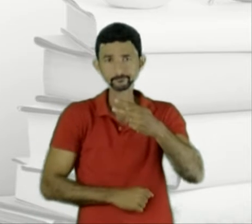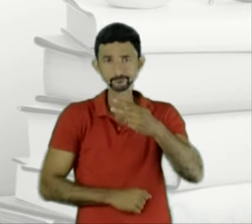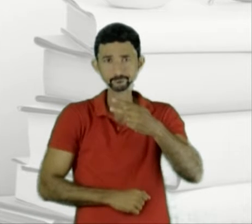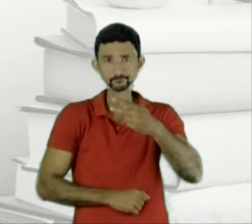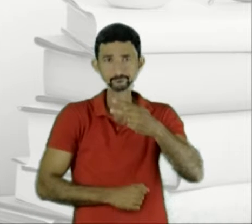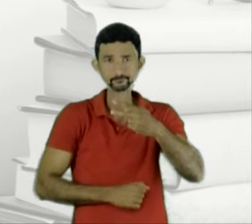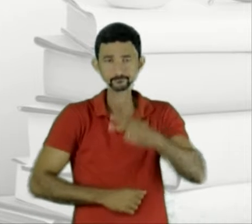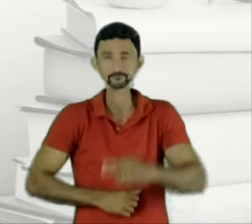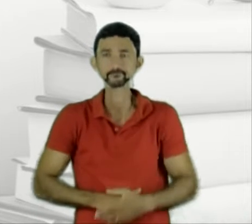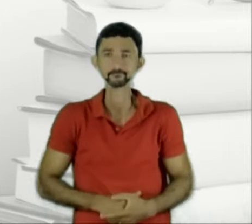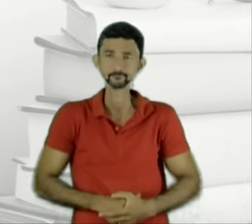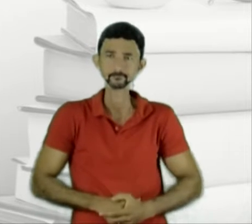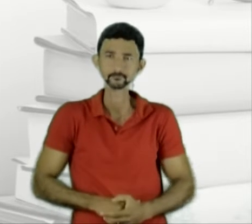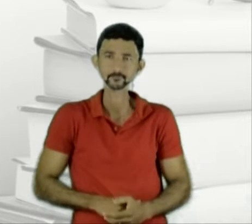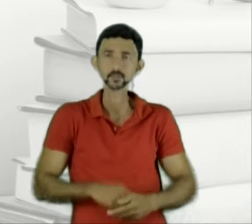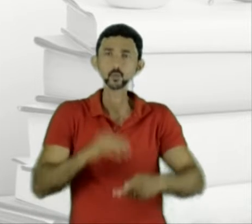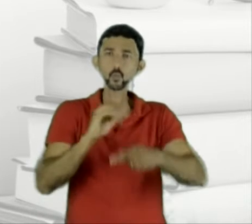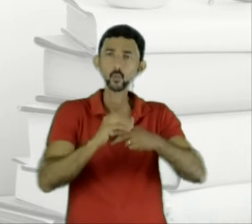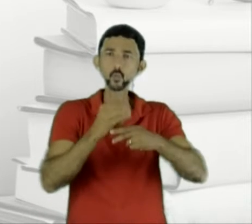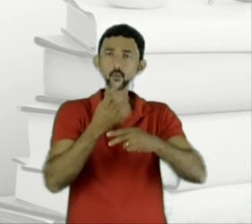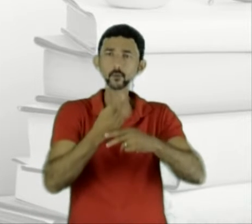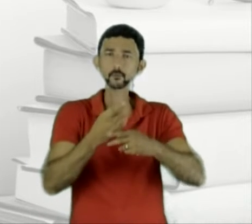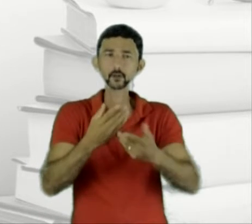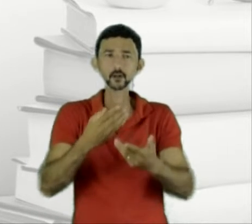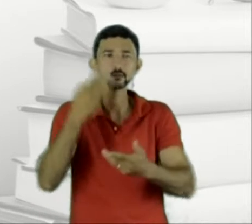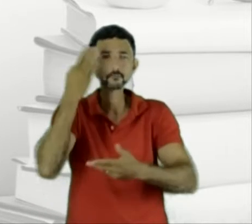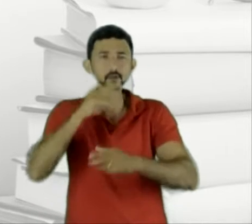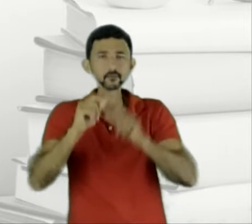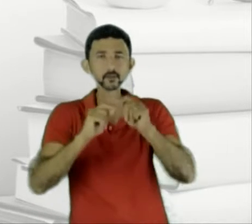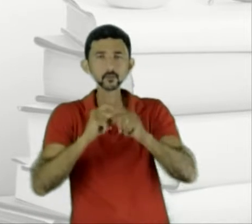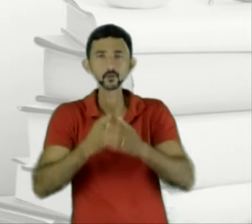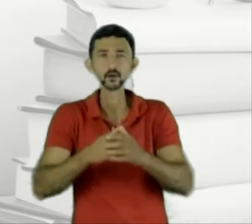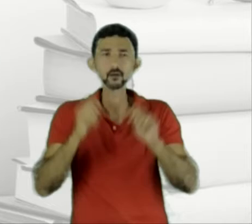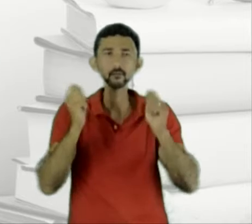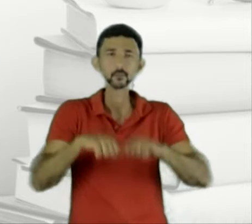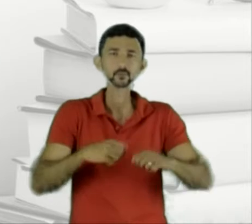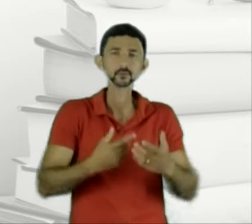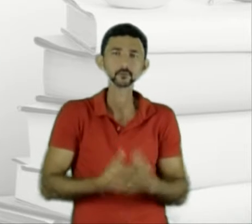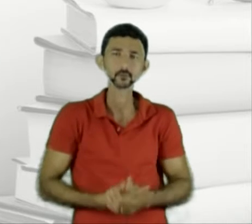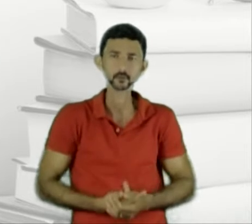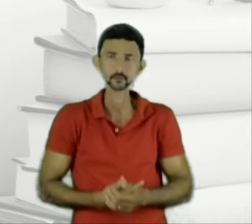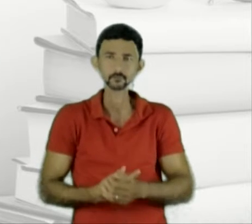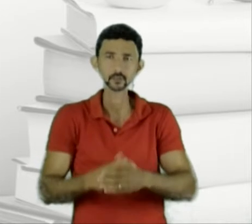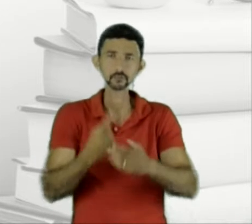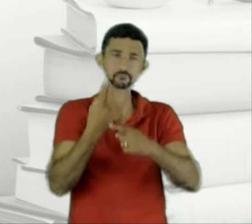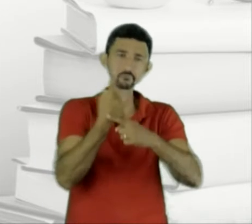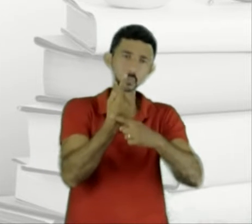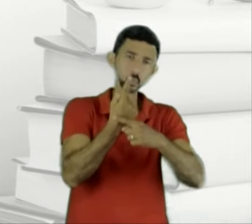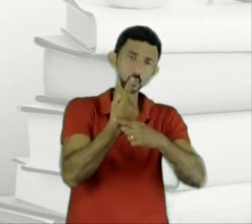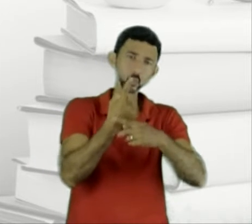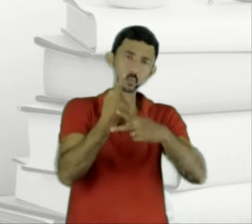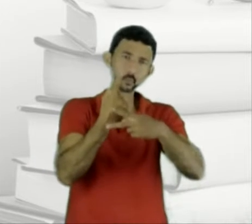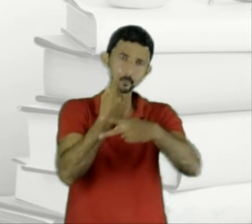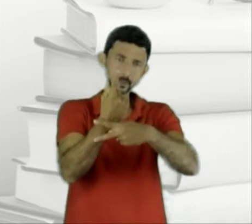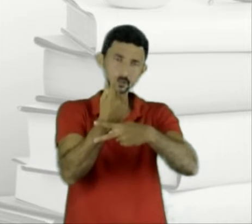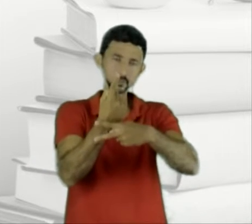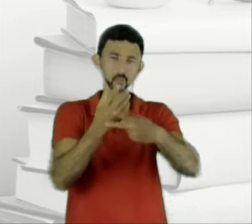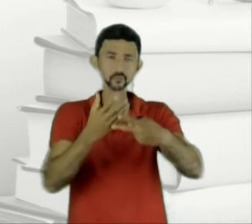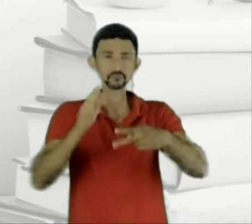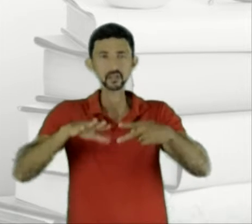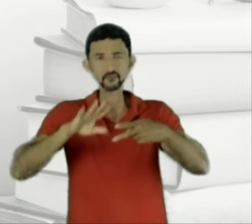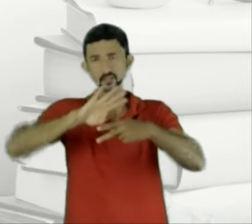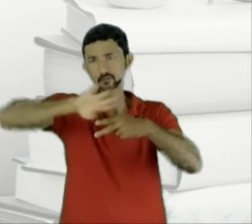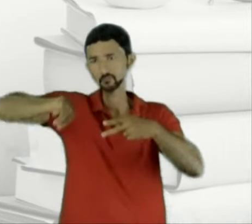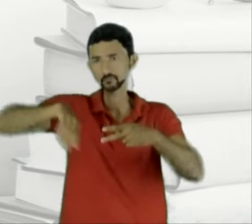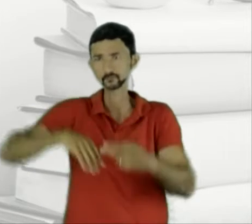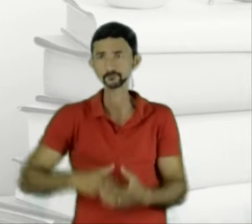omitir, certo? Mas eu coloquei aqui para você verificar que é possível que ele apareça, mas na maioria dos casos